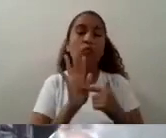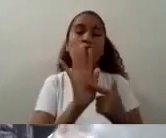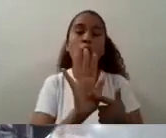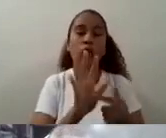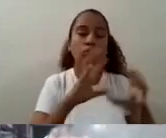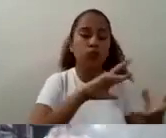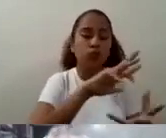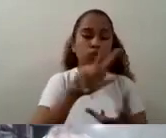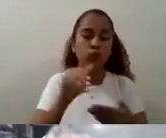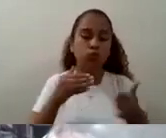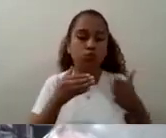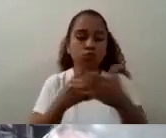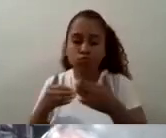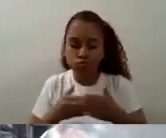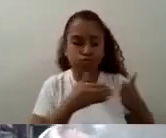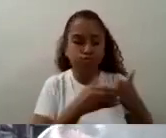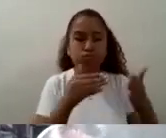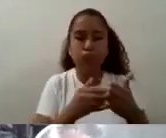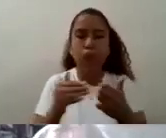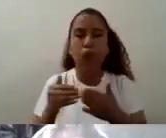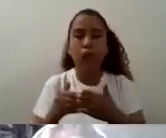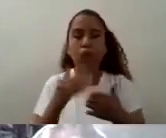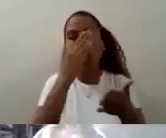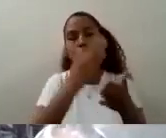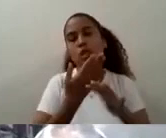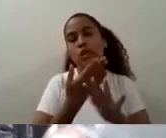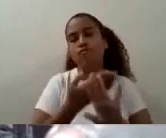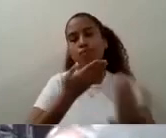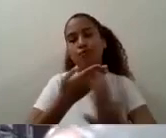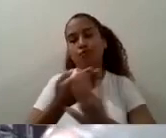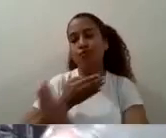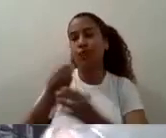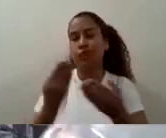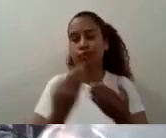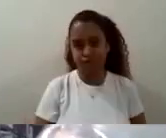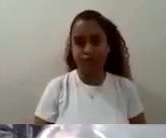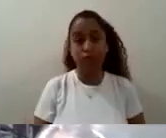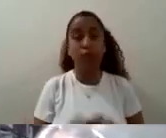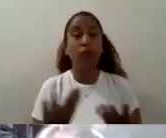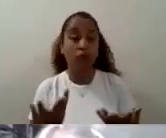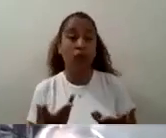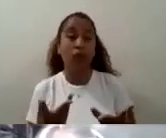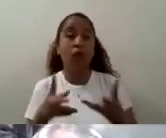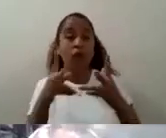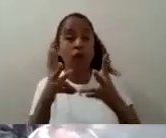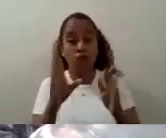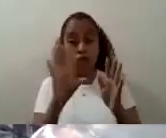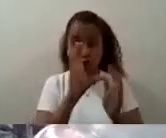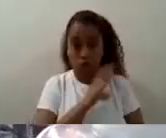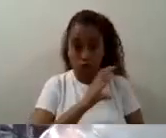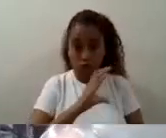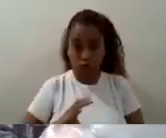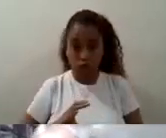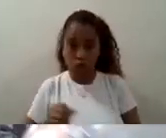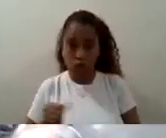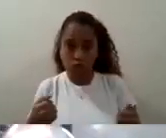E aí, então, assim como Jesus se aproximou dos caminhantes de